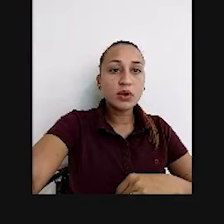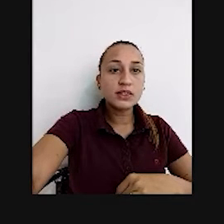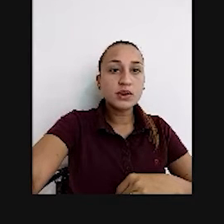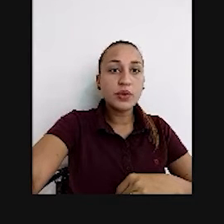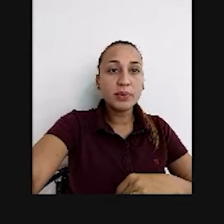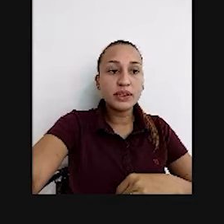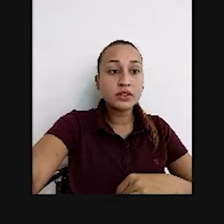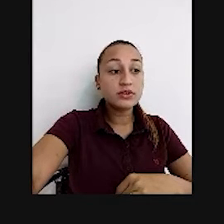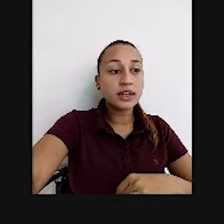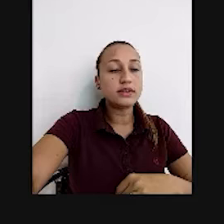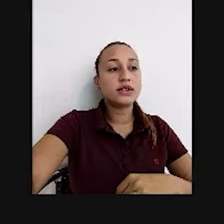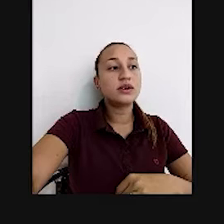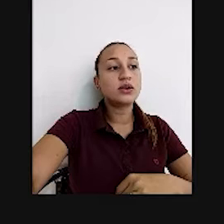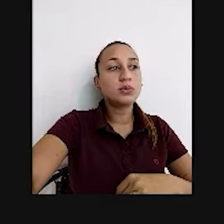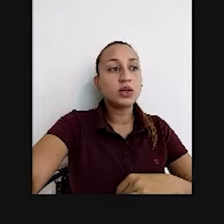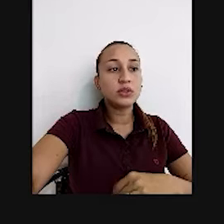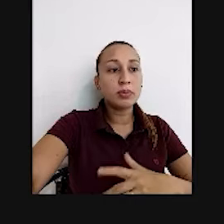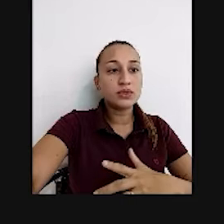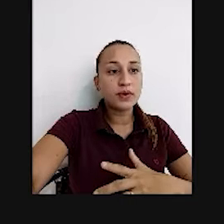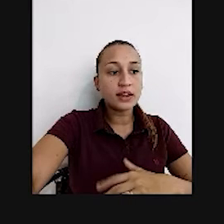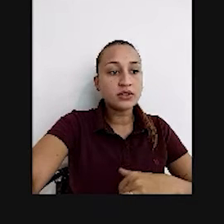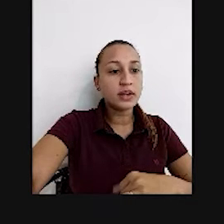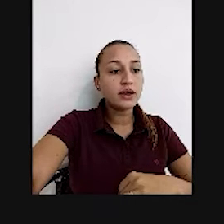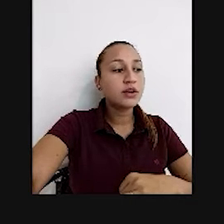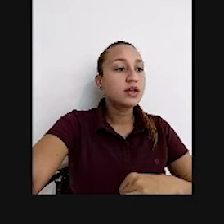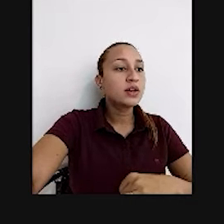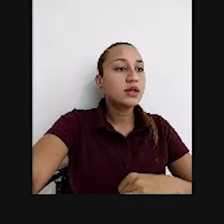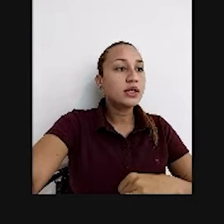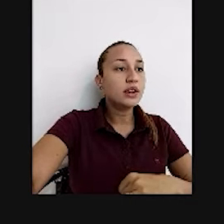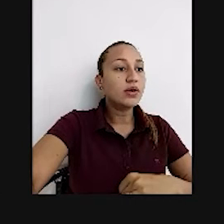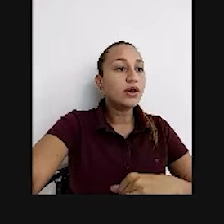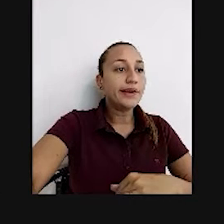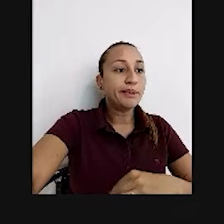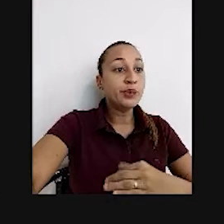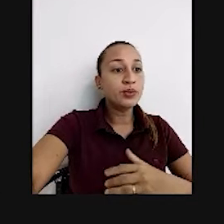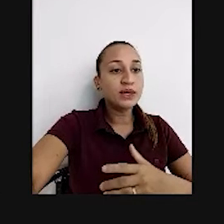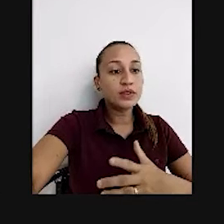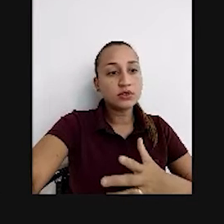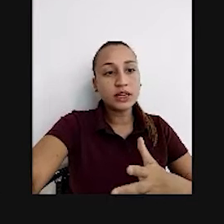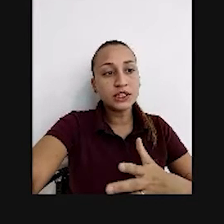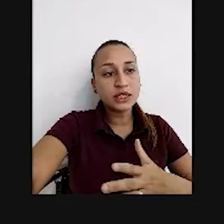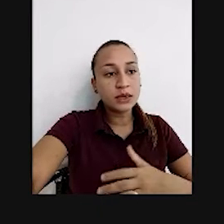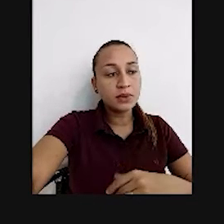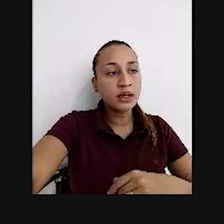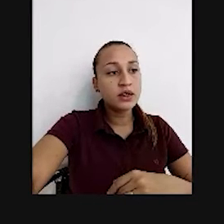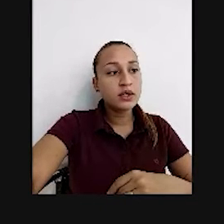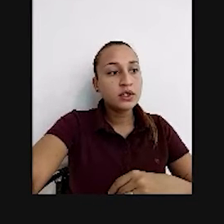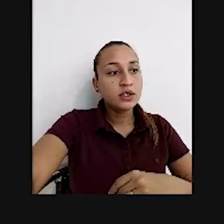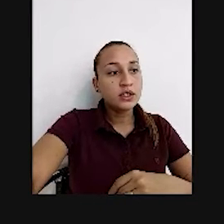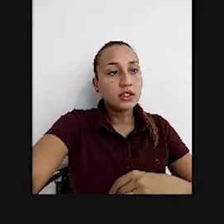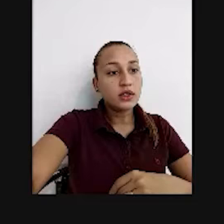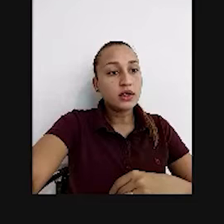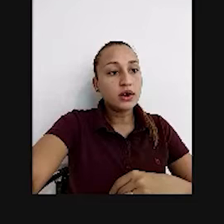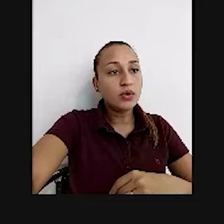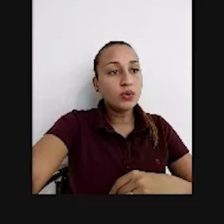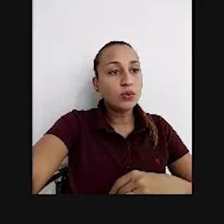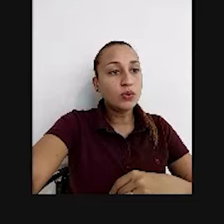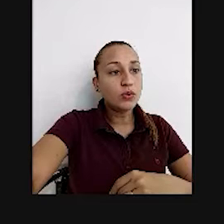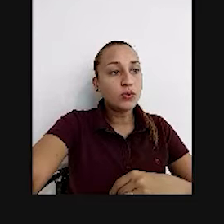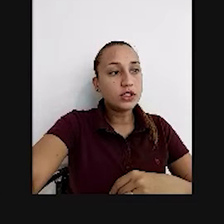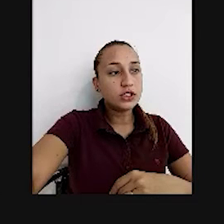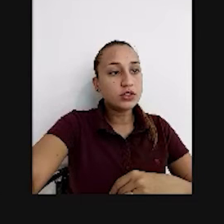rodar a simulação e os resultados. Essa é uma simulação mais fácil, né? Que não é mais fácil do que a dinâmica.